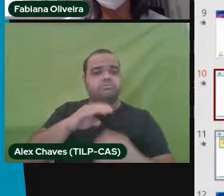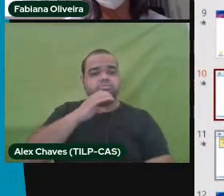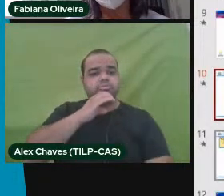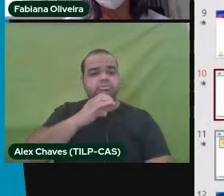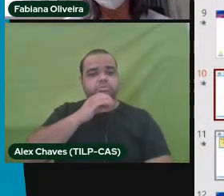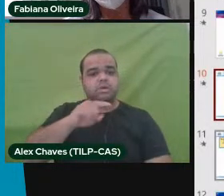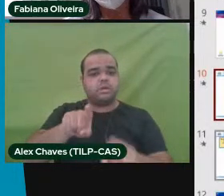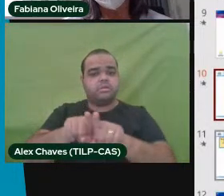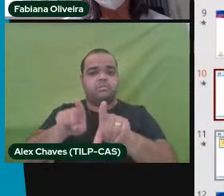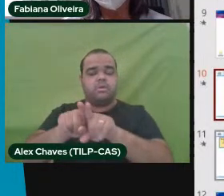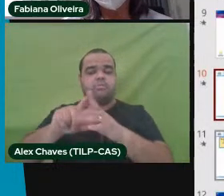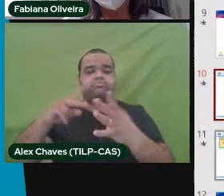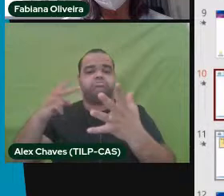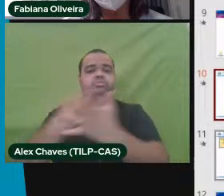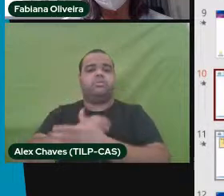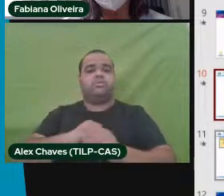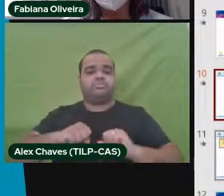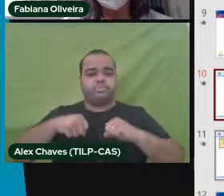na ação,